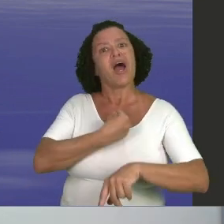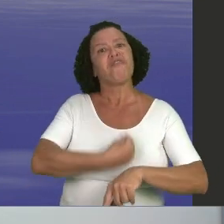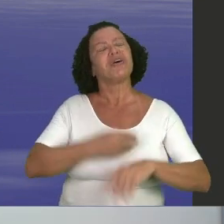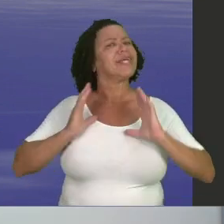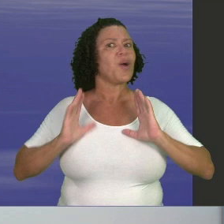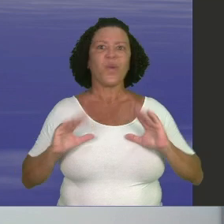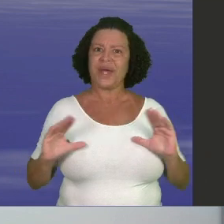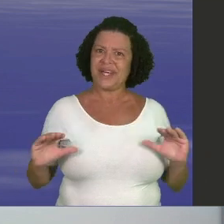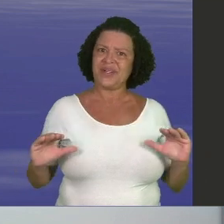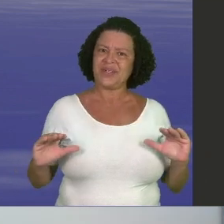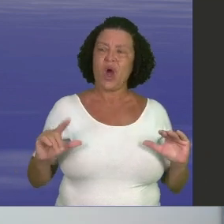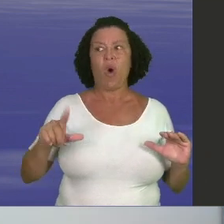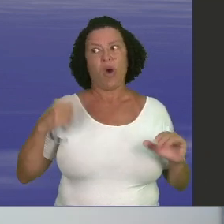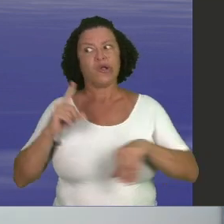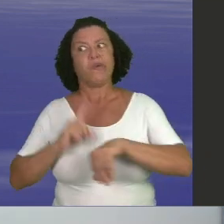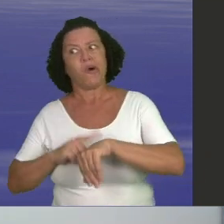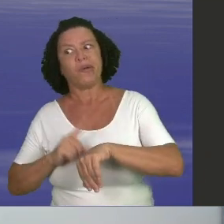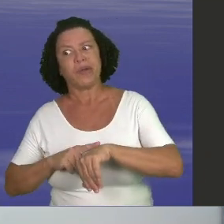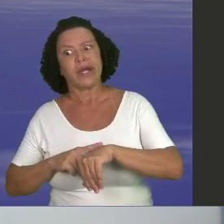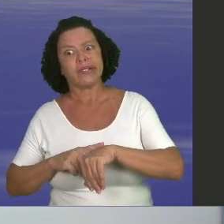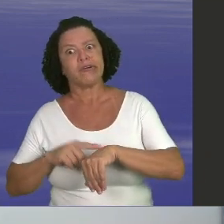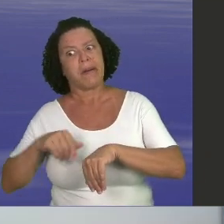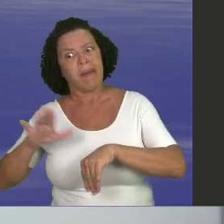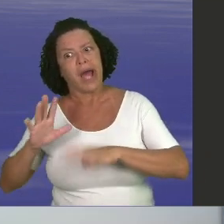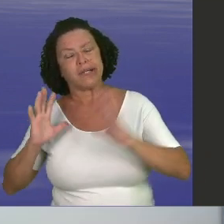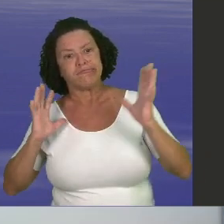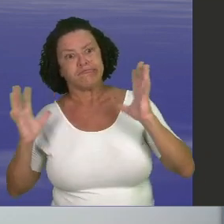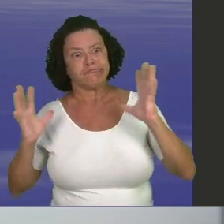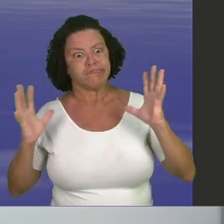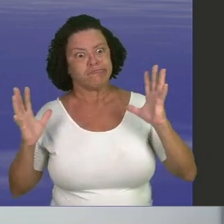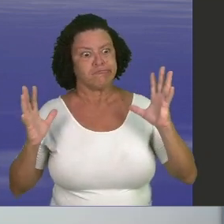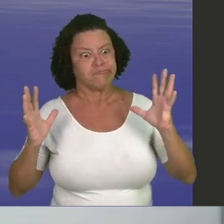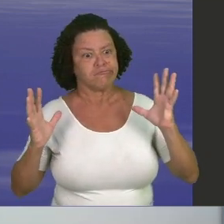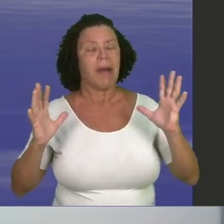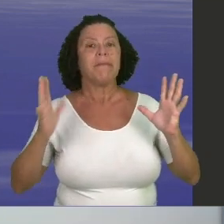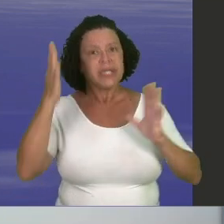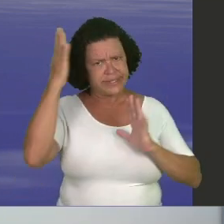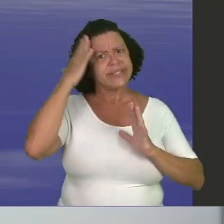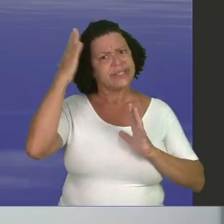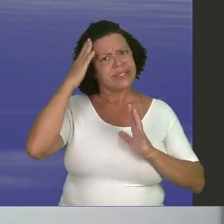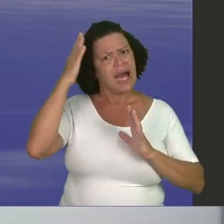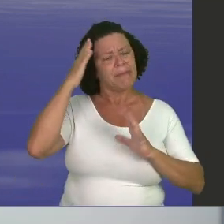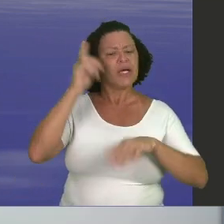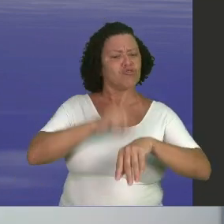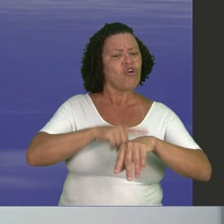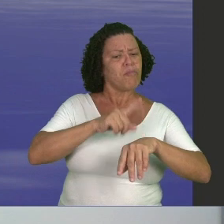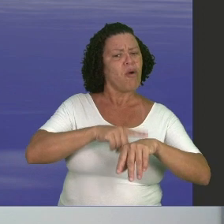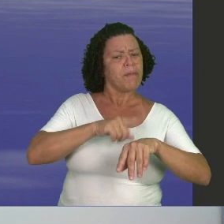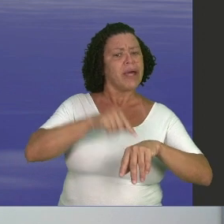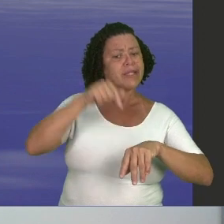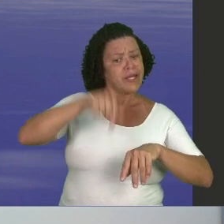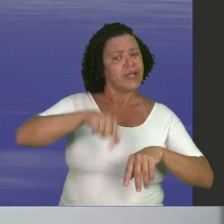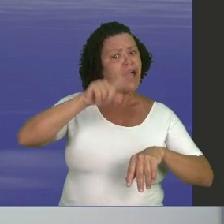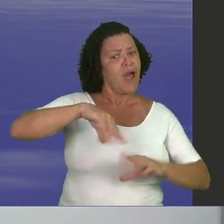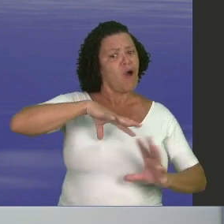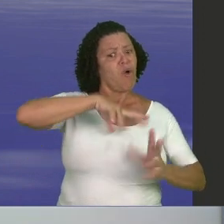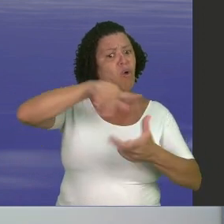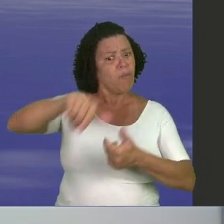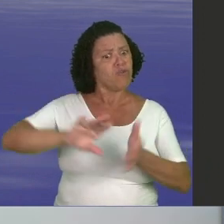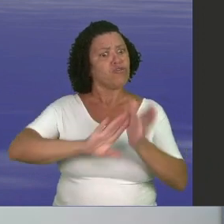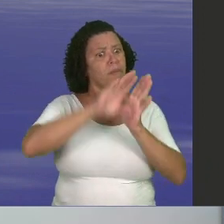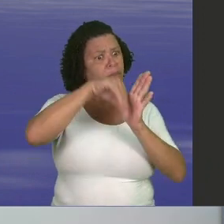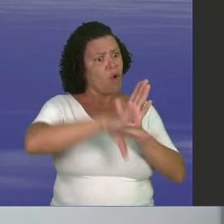tranquilos, outros momentos mais atribulados, mas sabendo que aqui a todo momento é um mundo de provas e expiações.